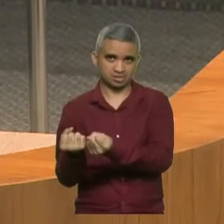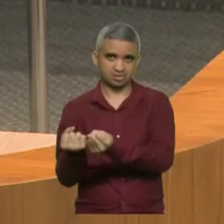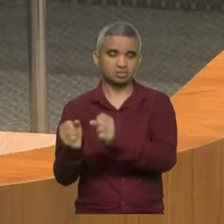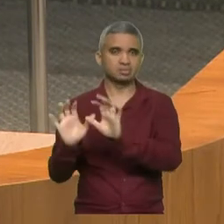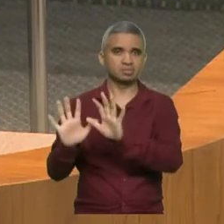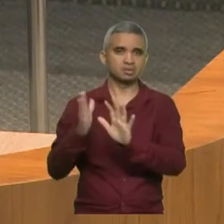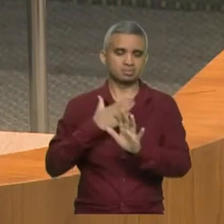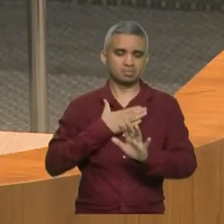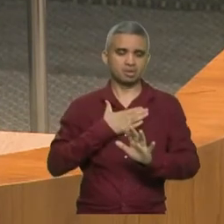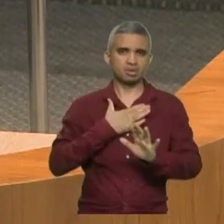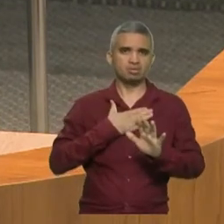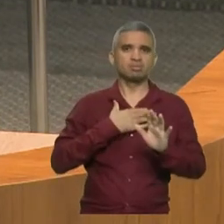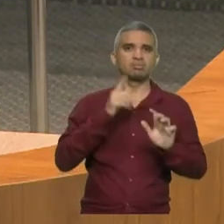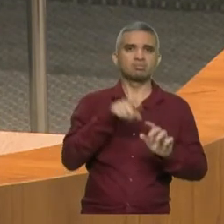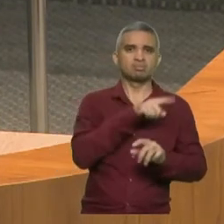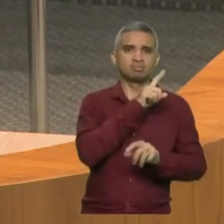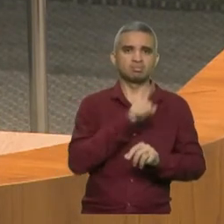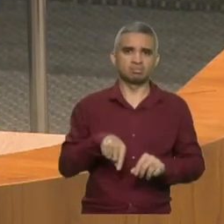veto